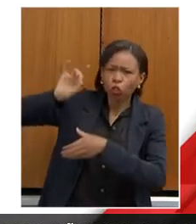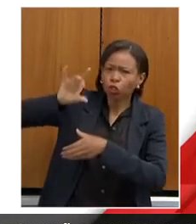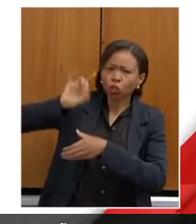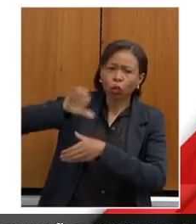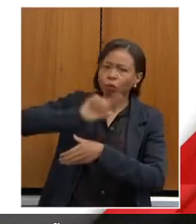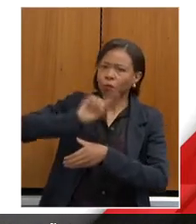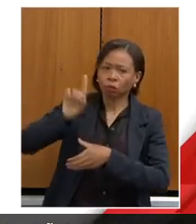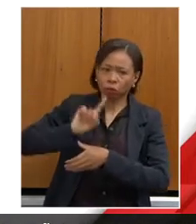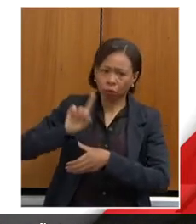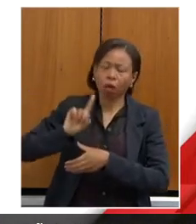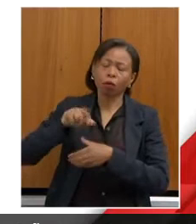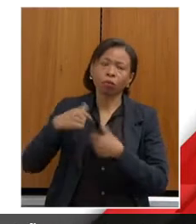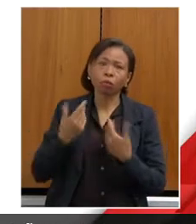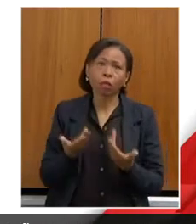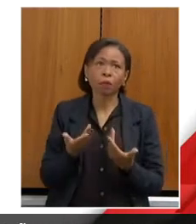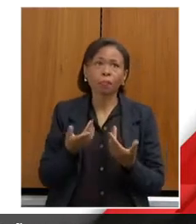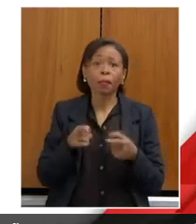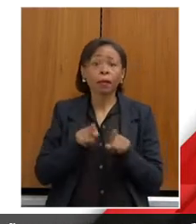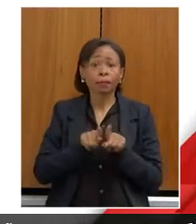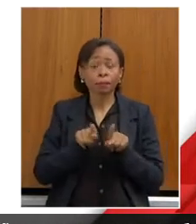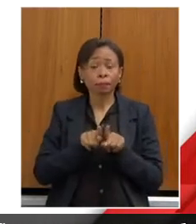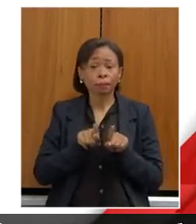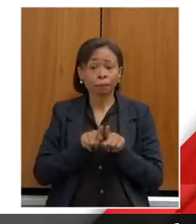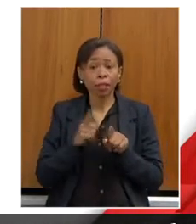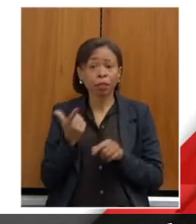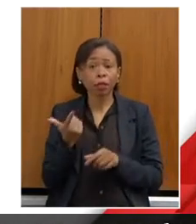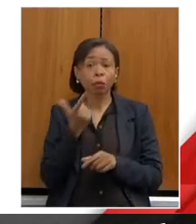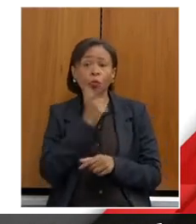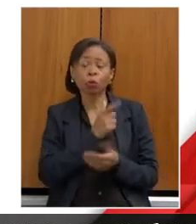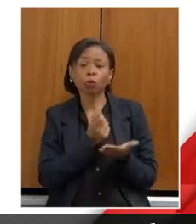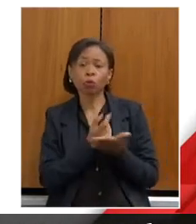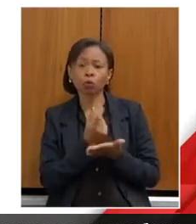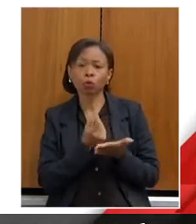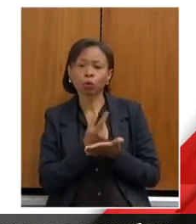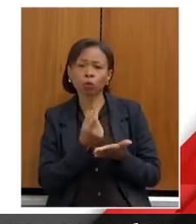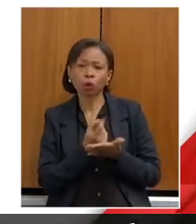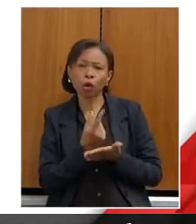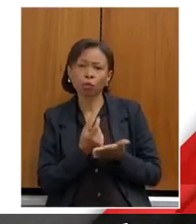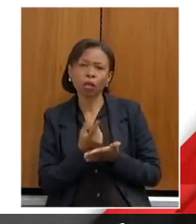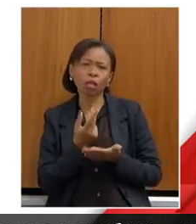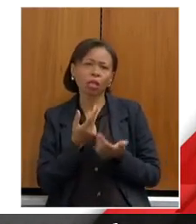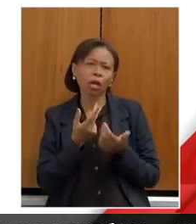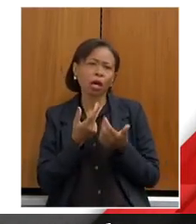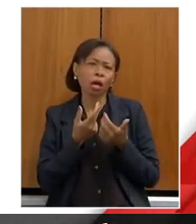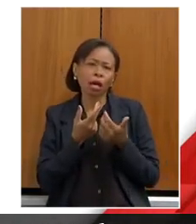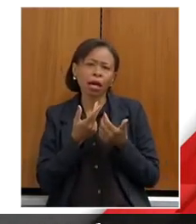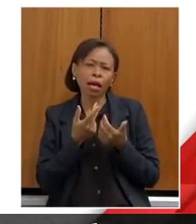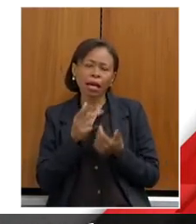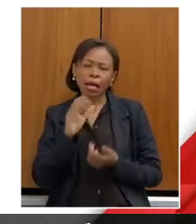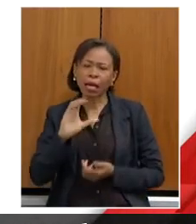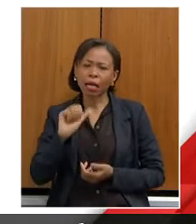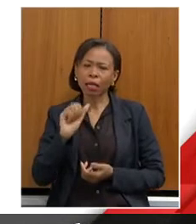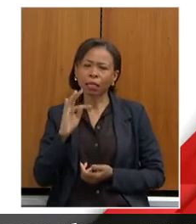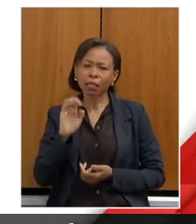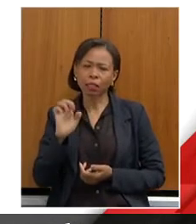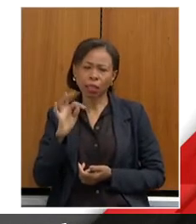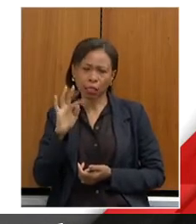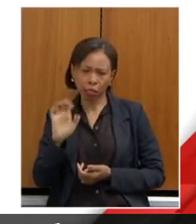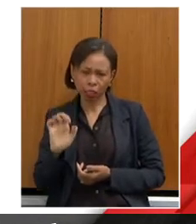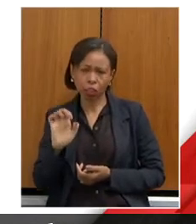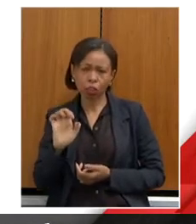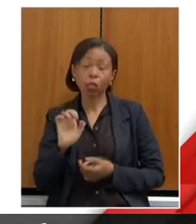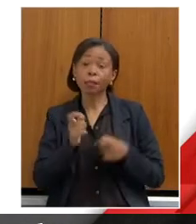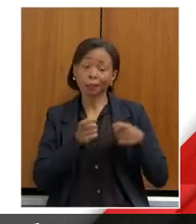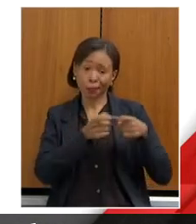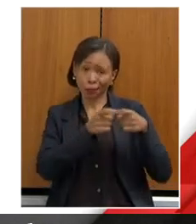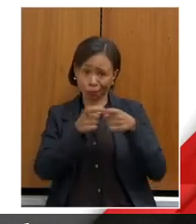oxigênio. E além da aquisição de cateter de alto fluxo, que todos os colegas médicos que estão